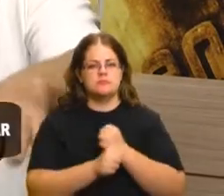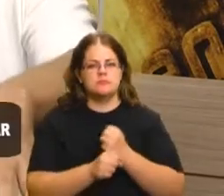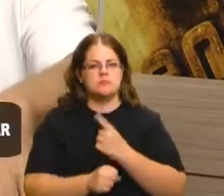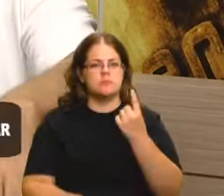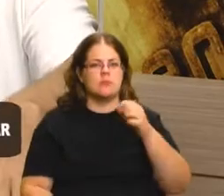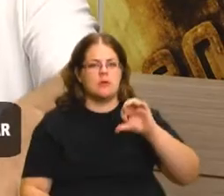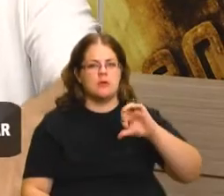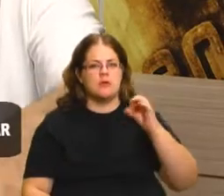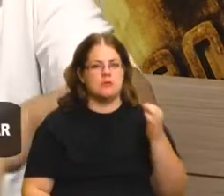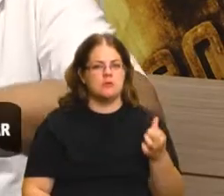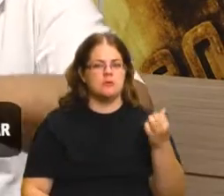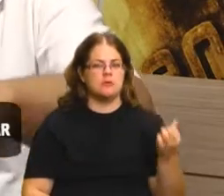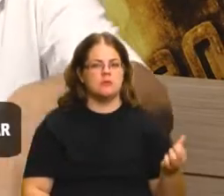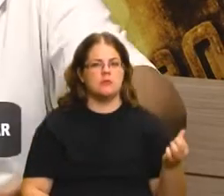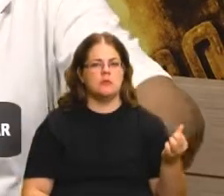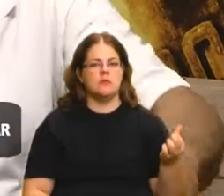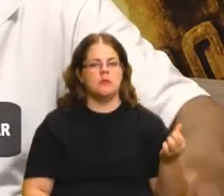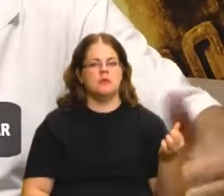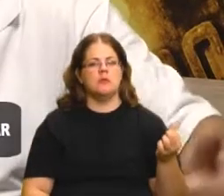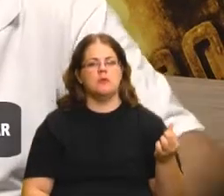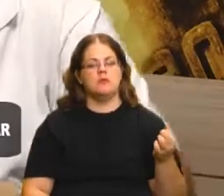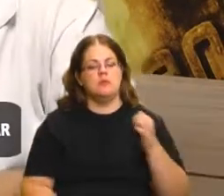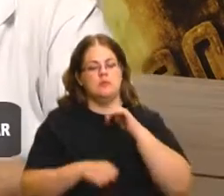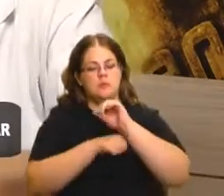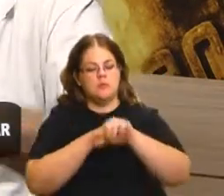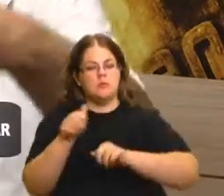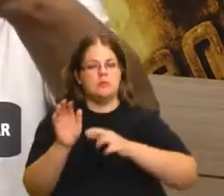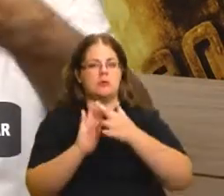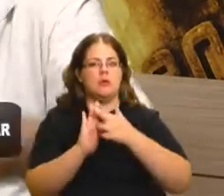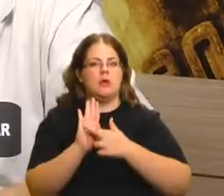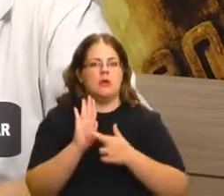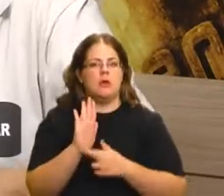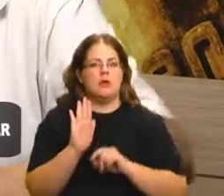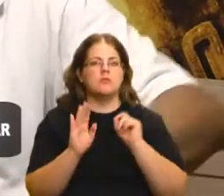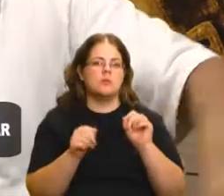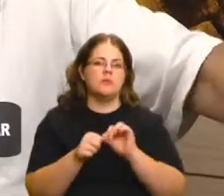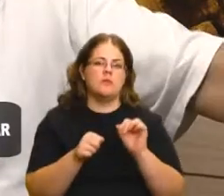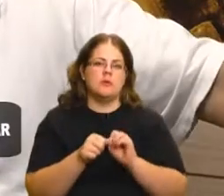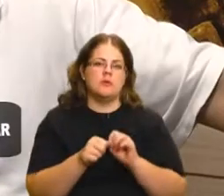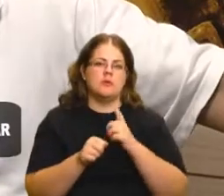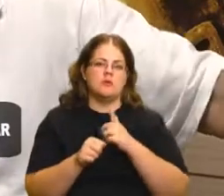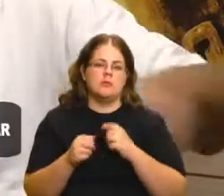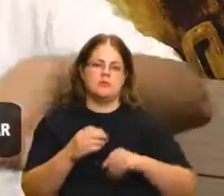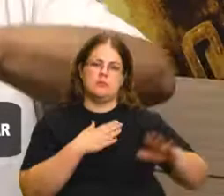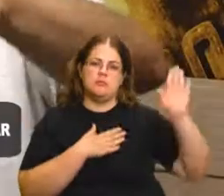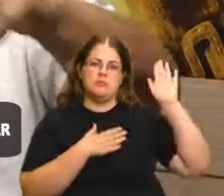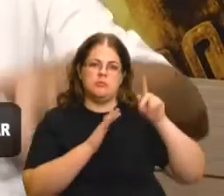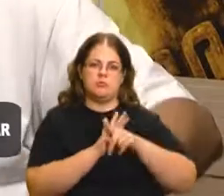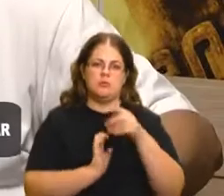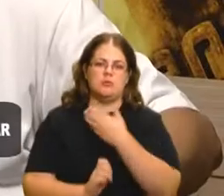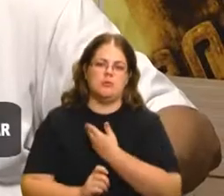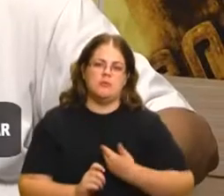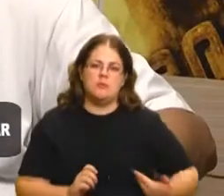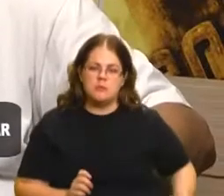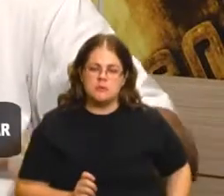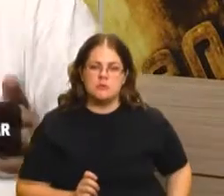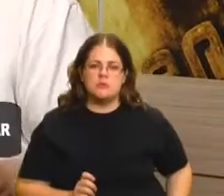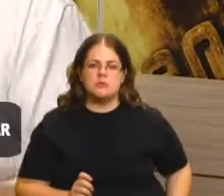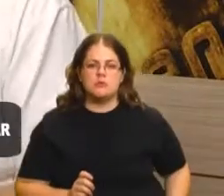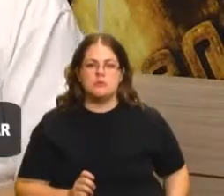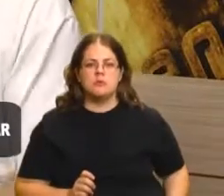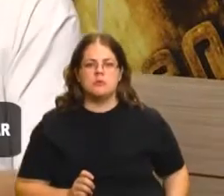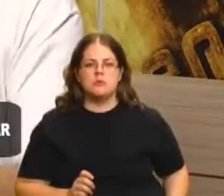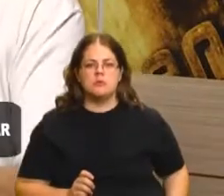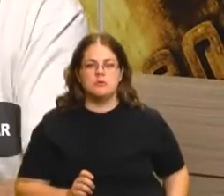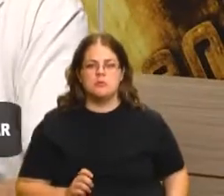em 1966, quando eles mudam as regras e fazem com que o candidato do governo, com exceção do Rio Grande do Sul, nos outros estados todos, o candidato